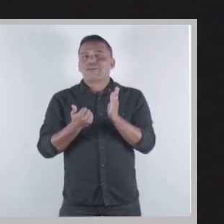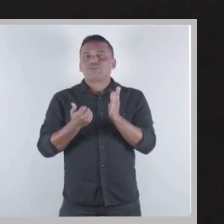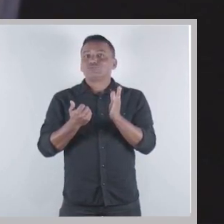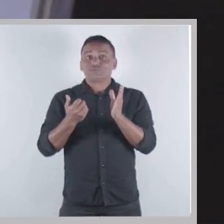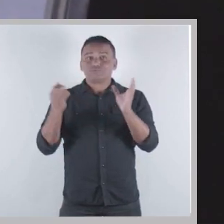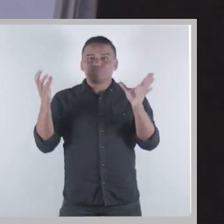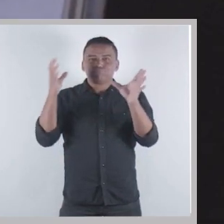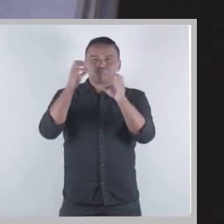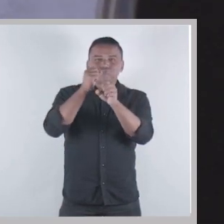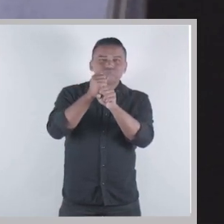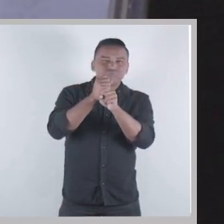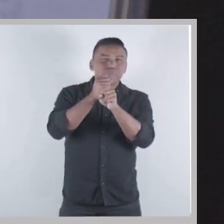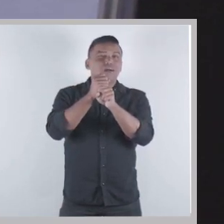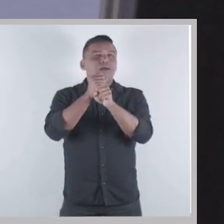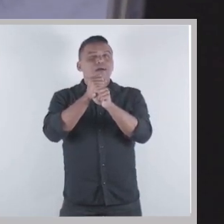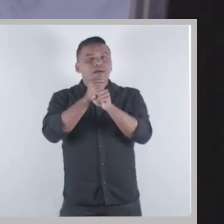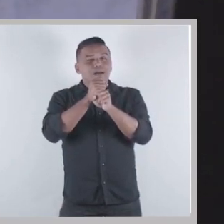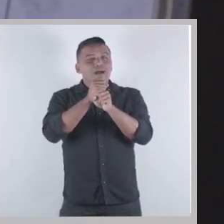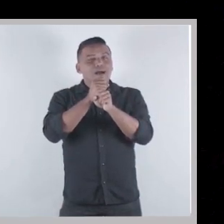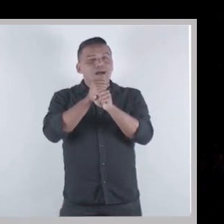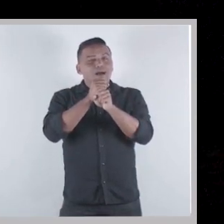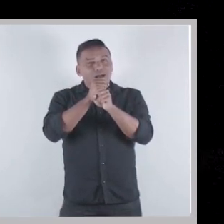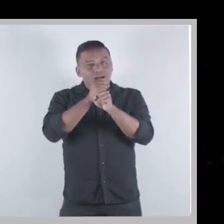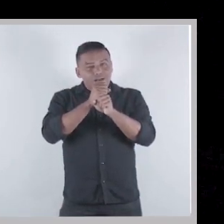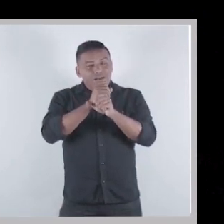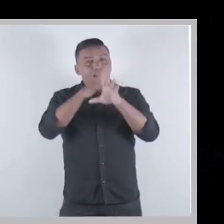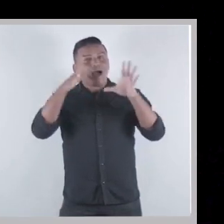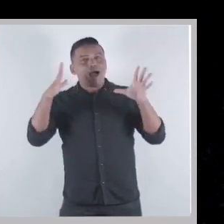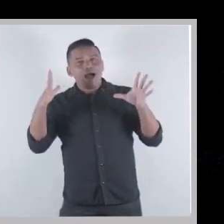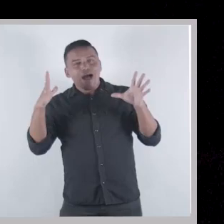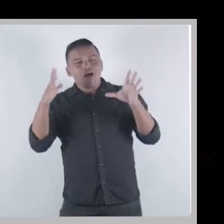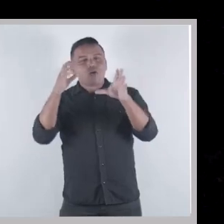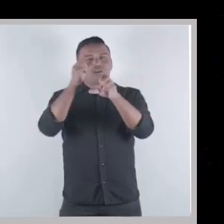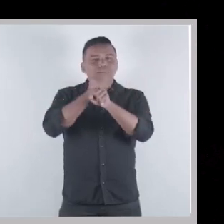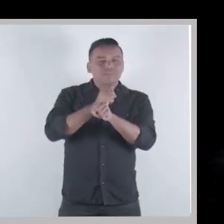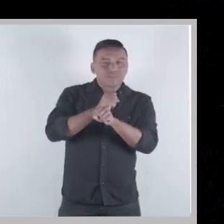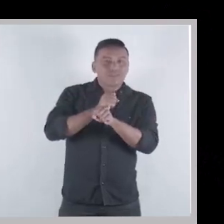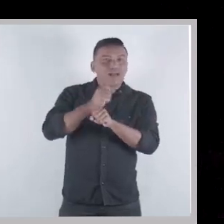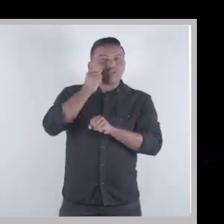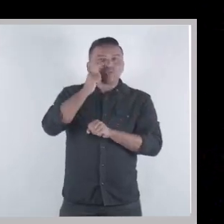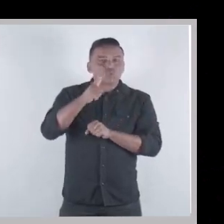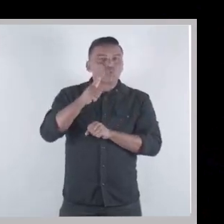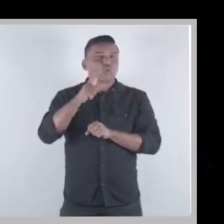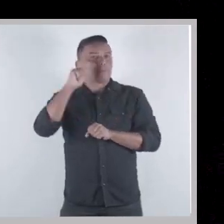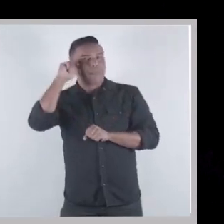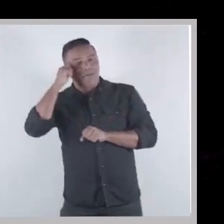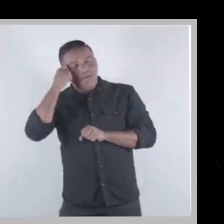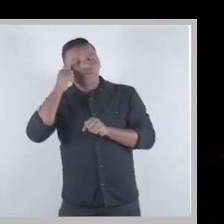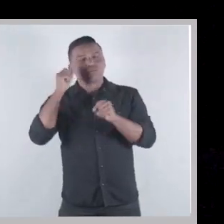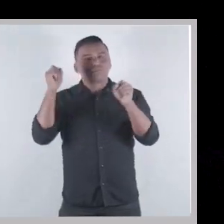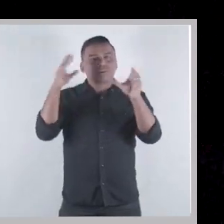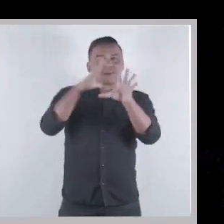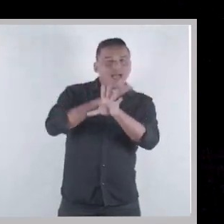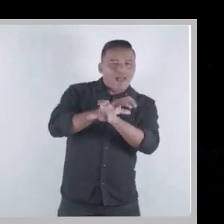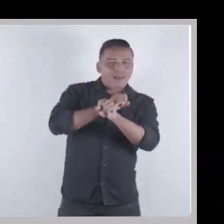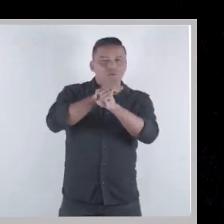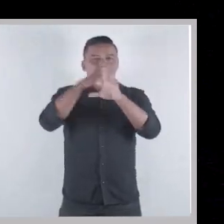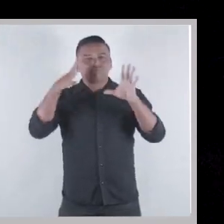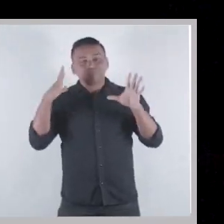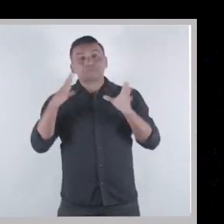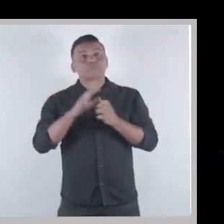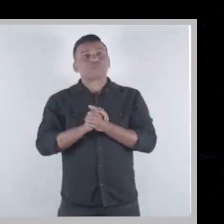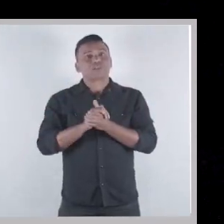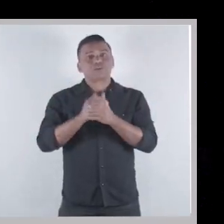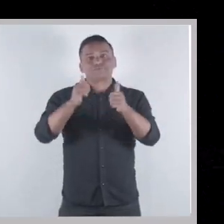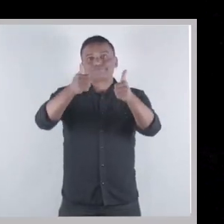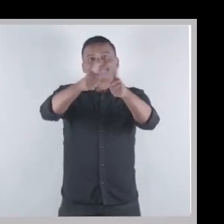neutros, pretos e azuis, escuro. Eu queria que essas ilustrações